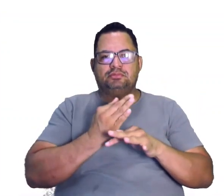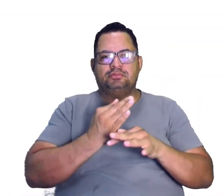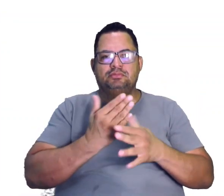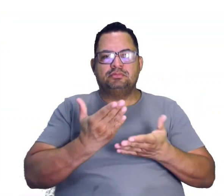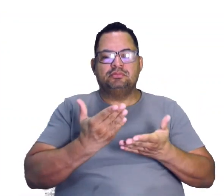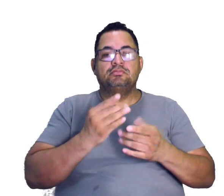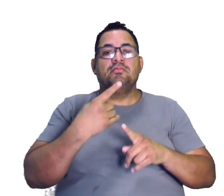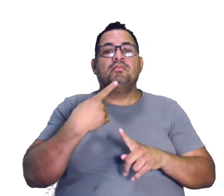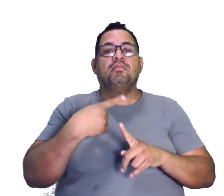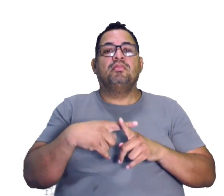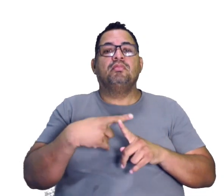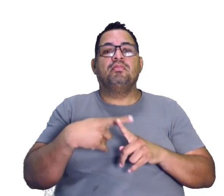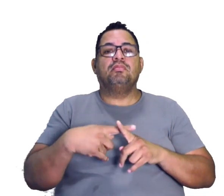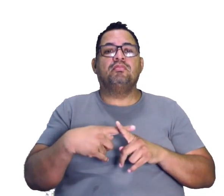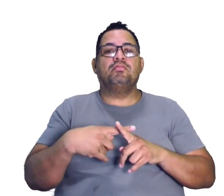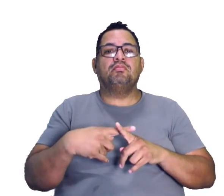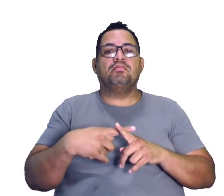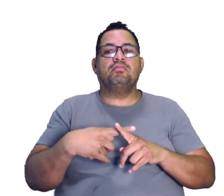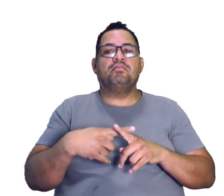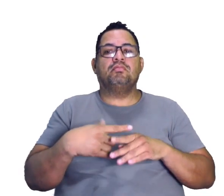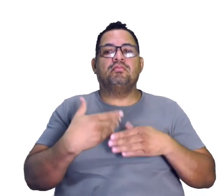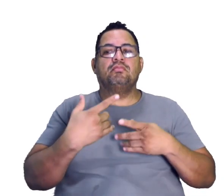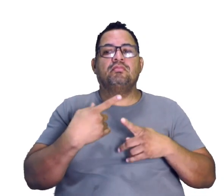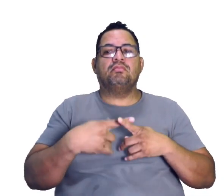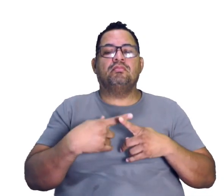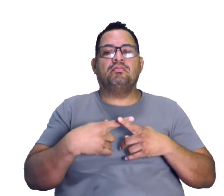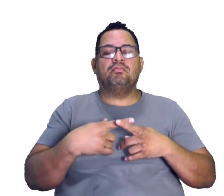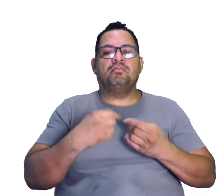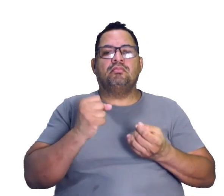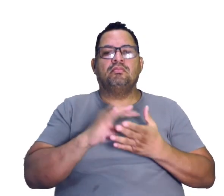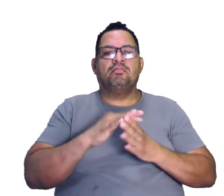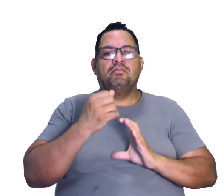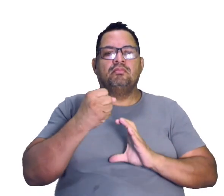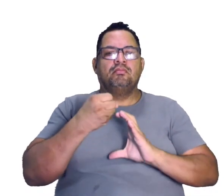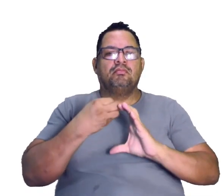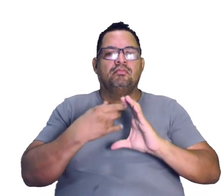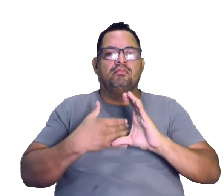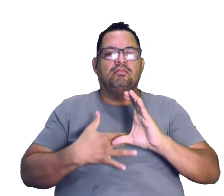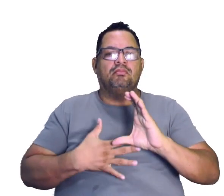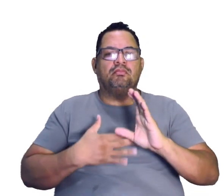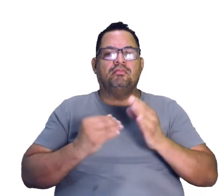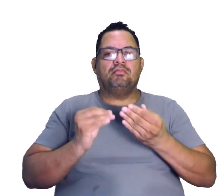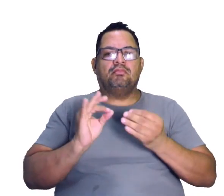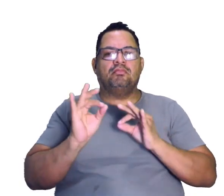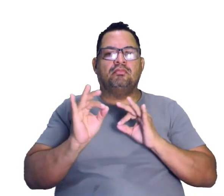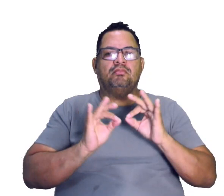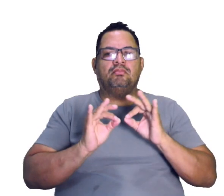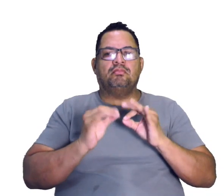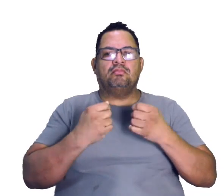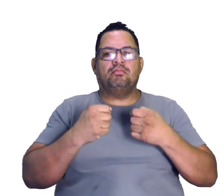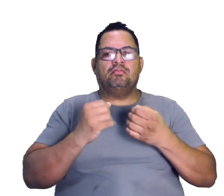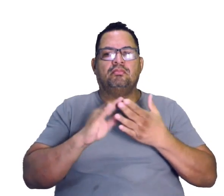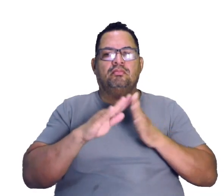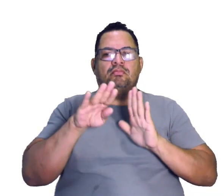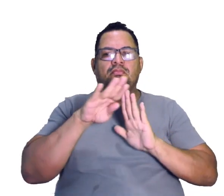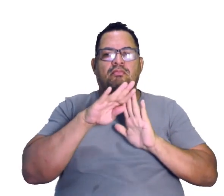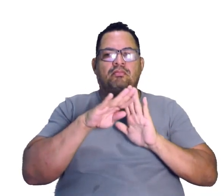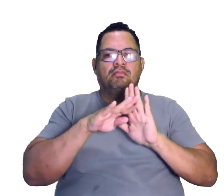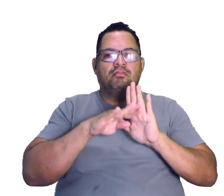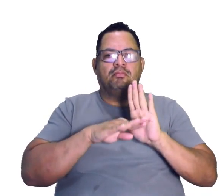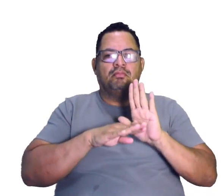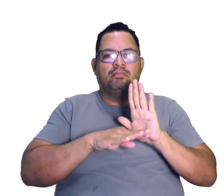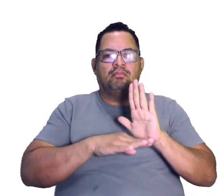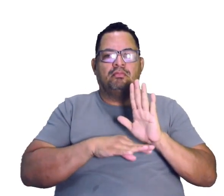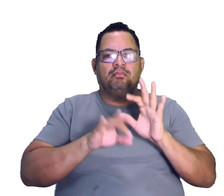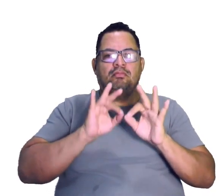Grandezas físicas. Por que grandezas físicas? Porque são características mensuráveis, quer dizer, que podem ser medidas